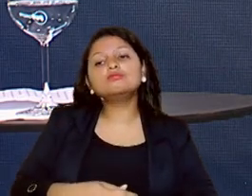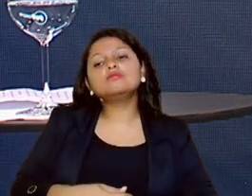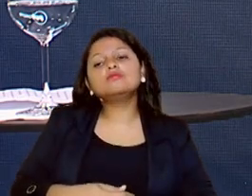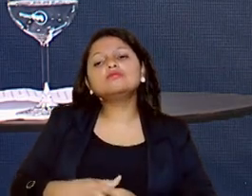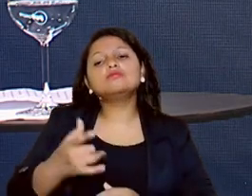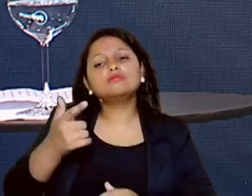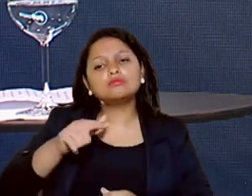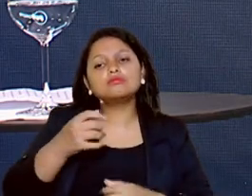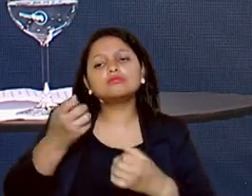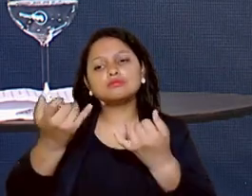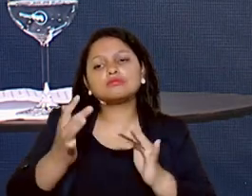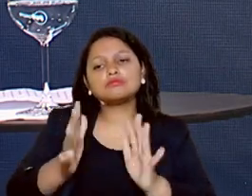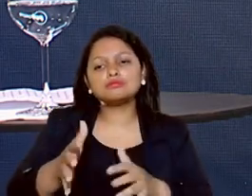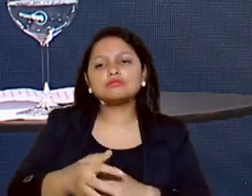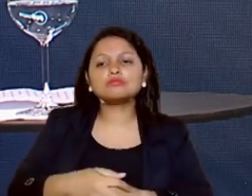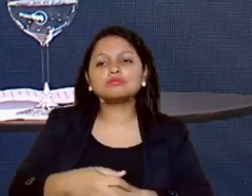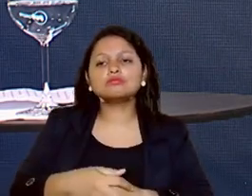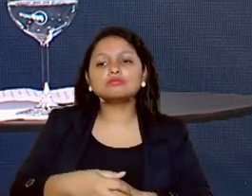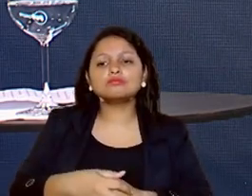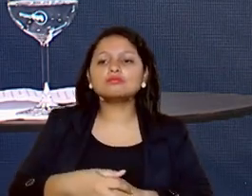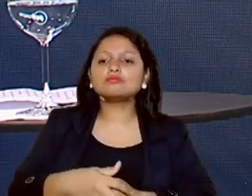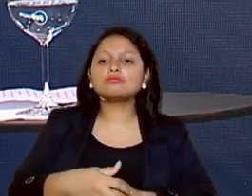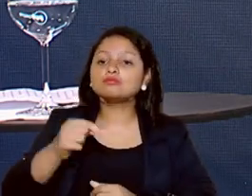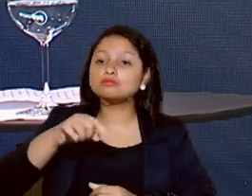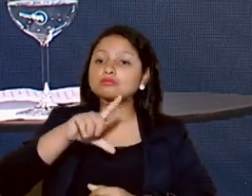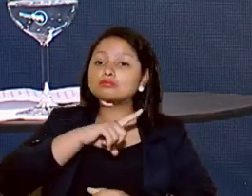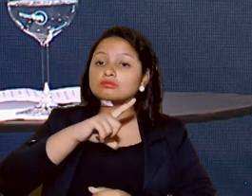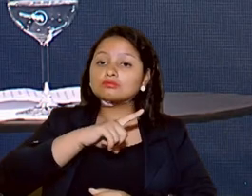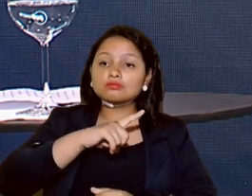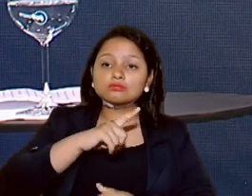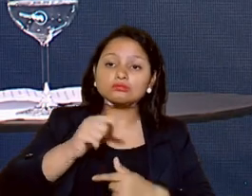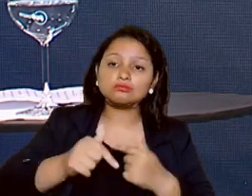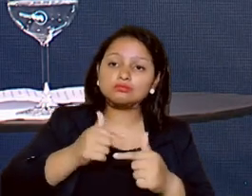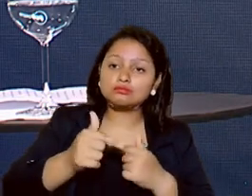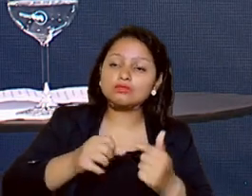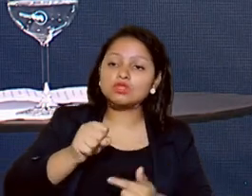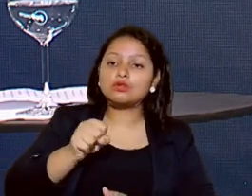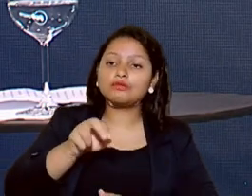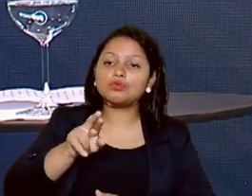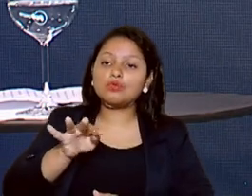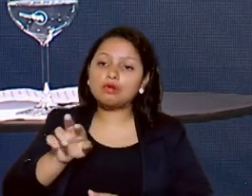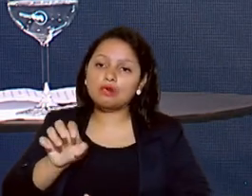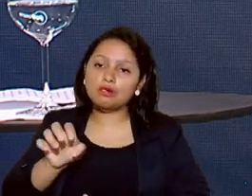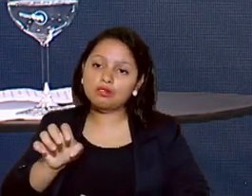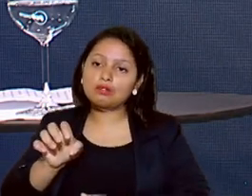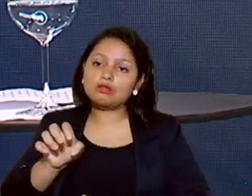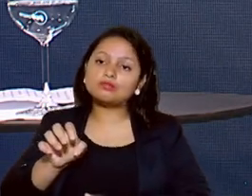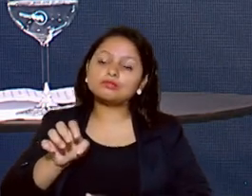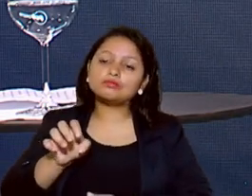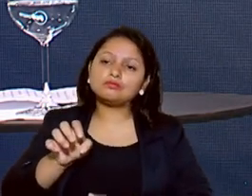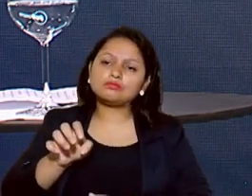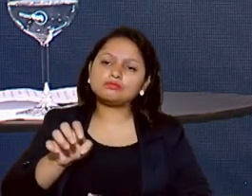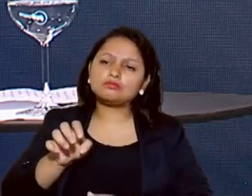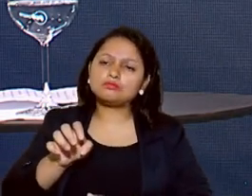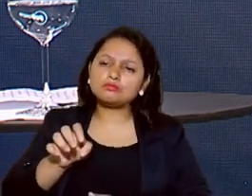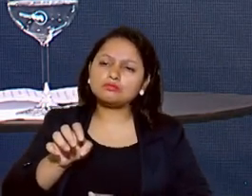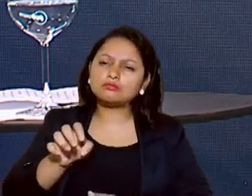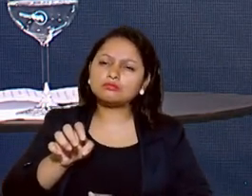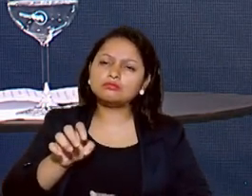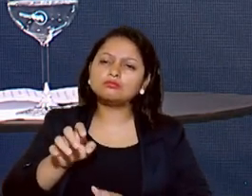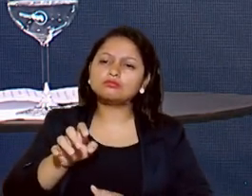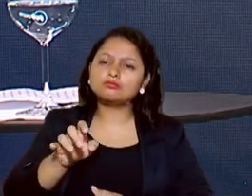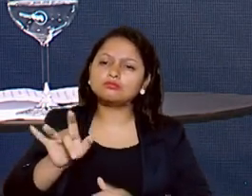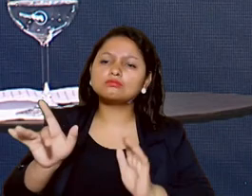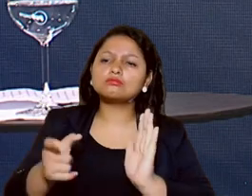de subsarbanking aqui tem serviço software está certo e não o software das aves tem uma dinâmica de